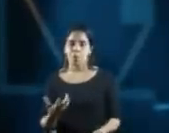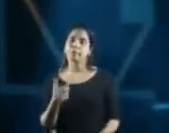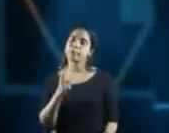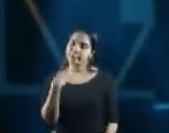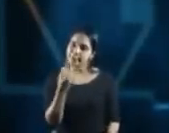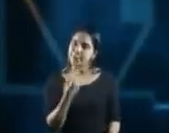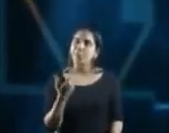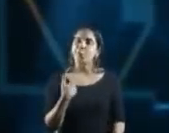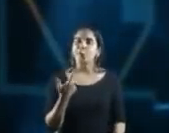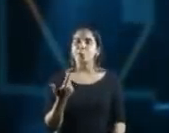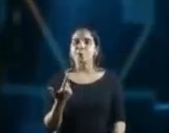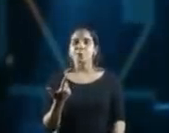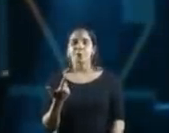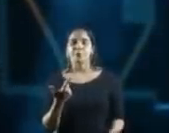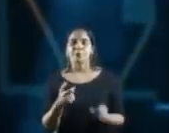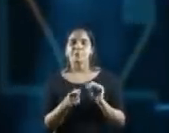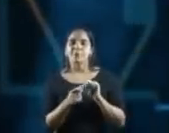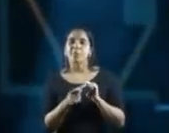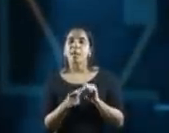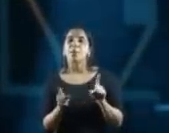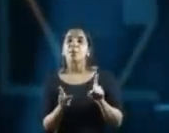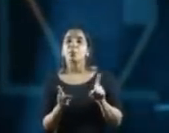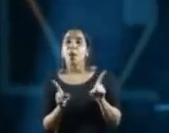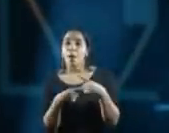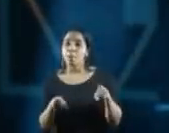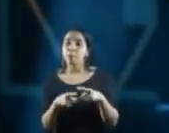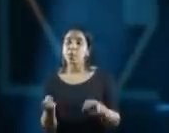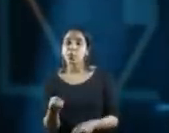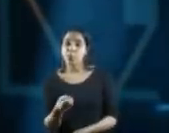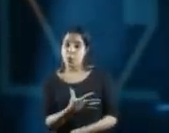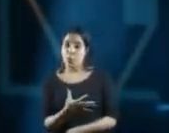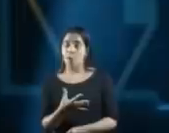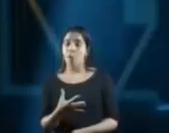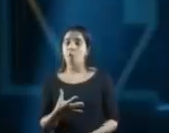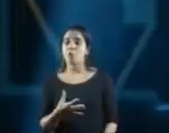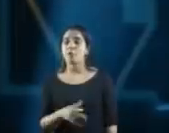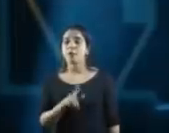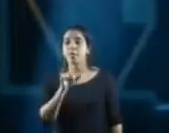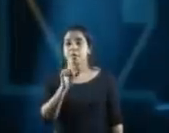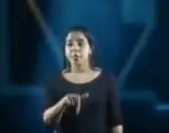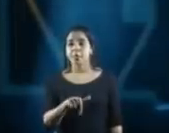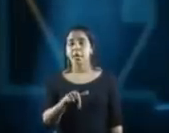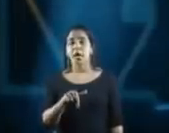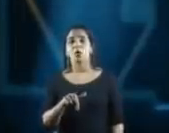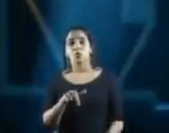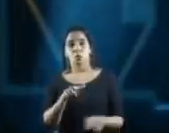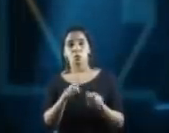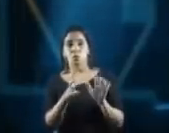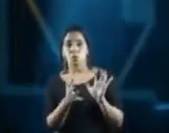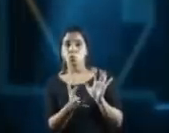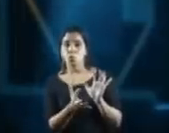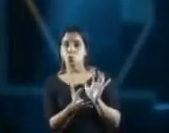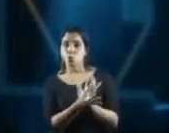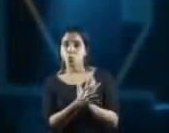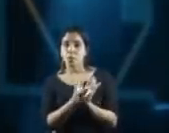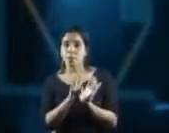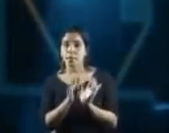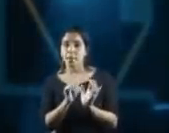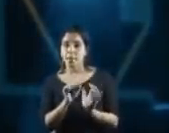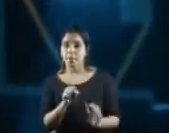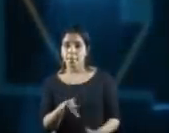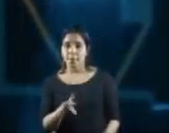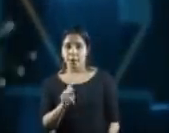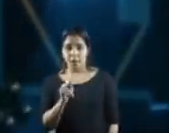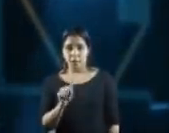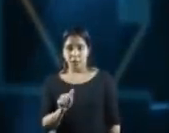nós lançamos uma música nova, que é uma versão de uma banda basca, né? A banda